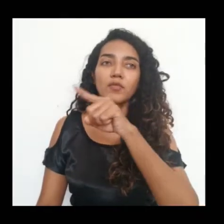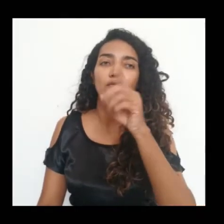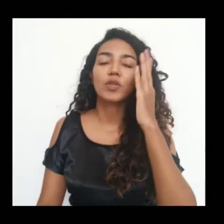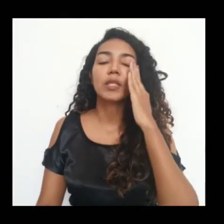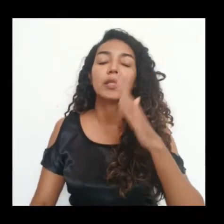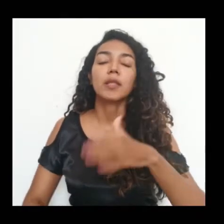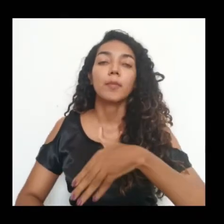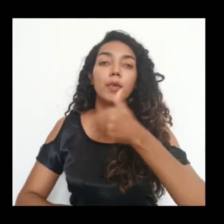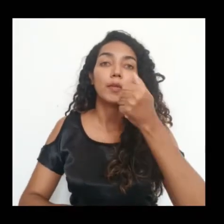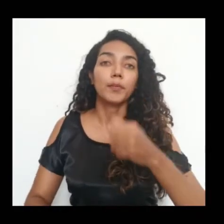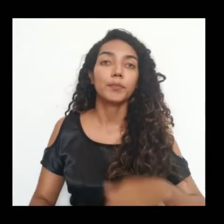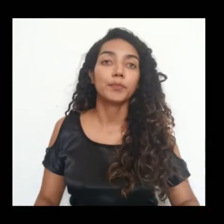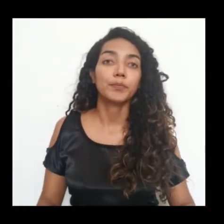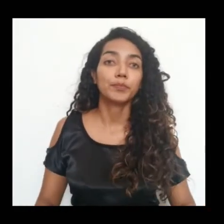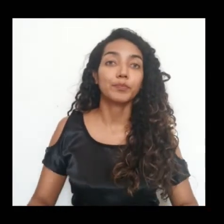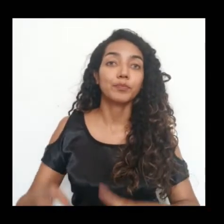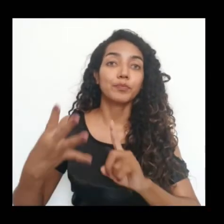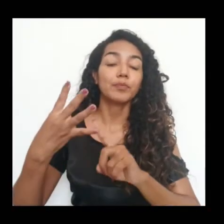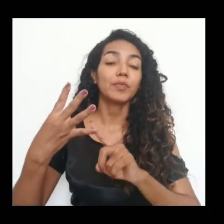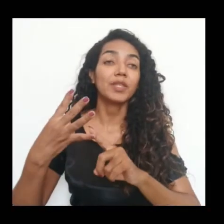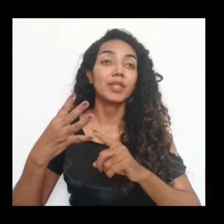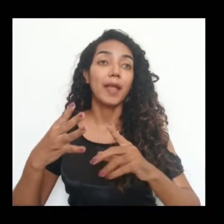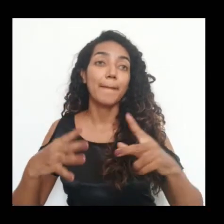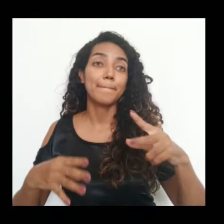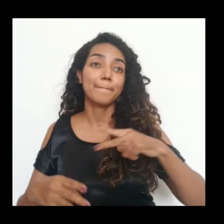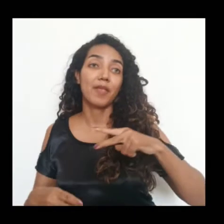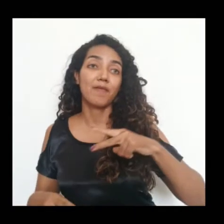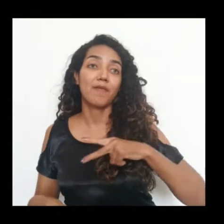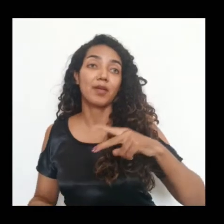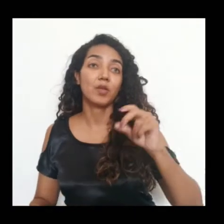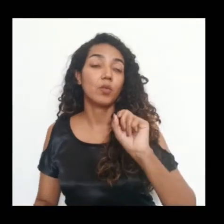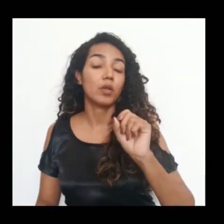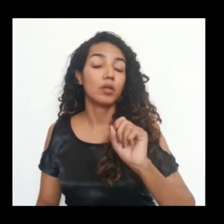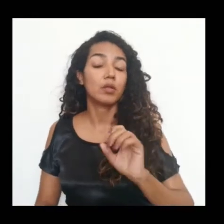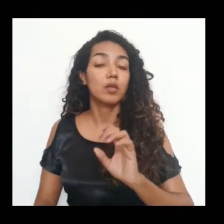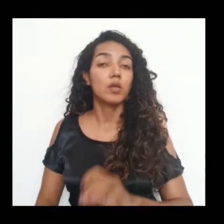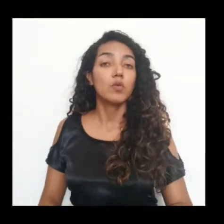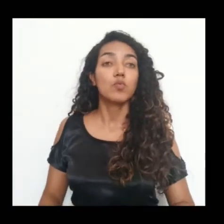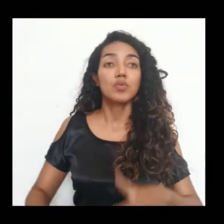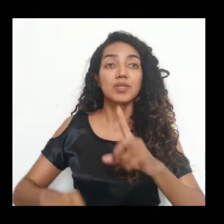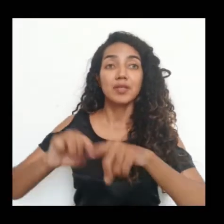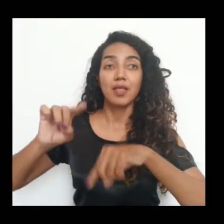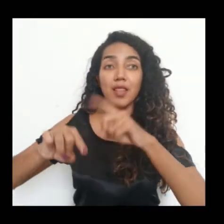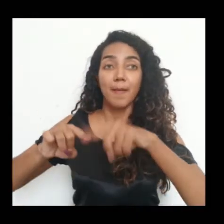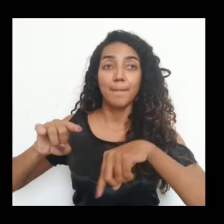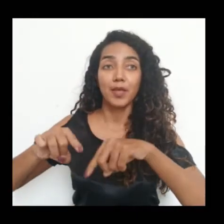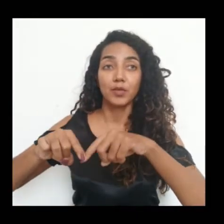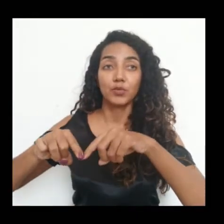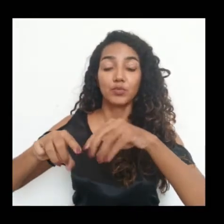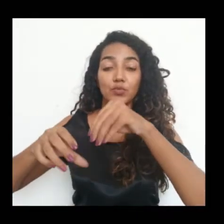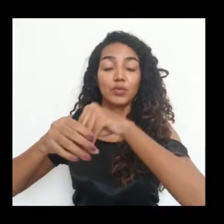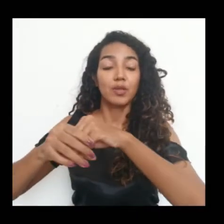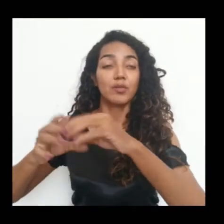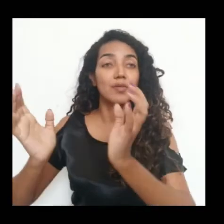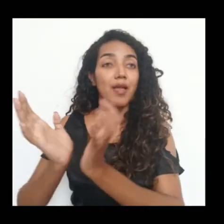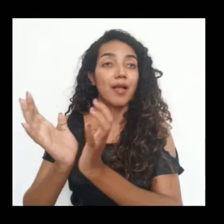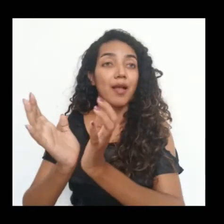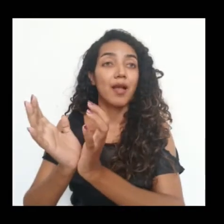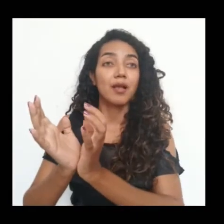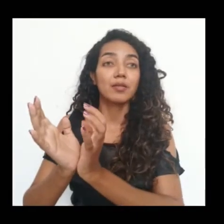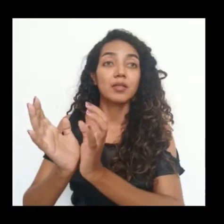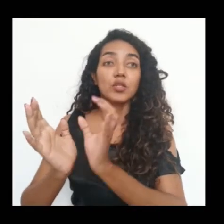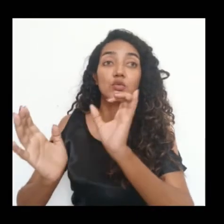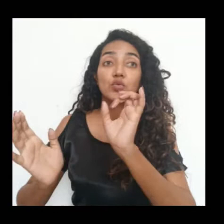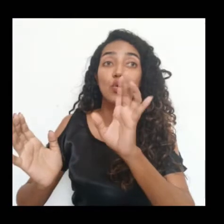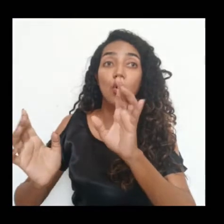apenas que elementos dentro da própria classe, onde os elementos, atributos e métodos, né, foram declarados, apenas